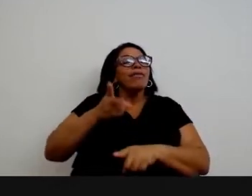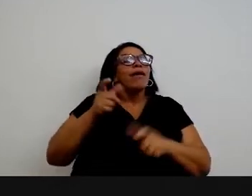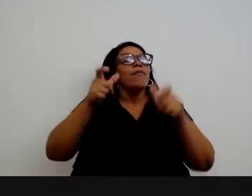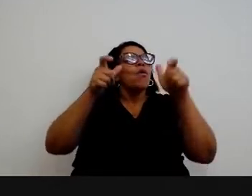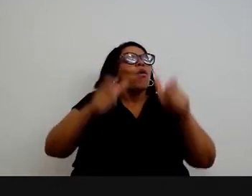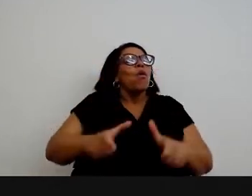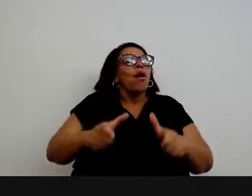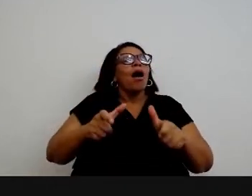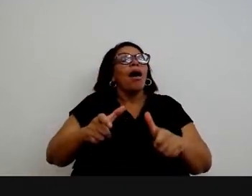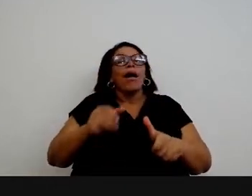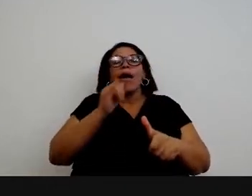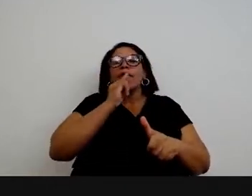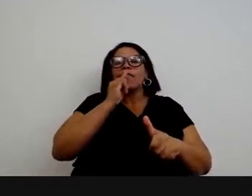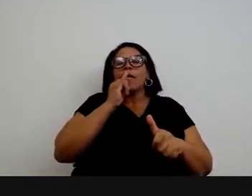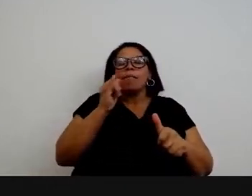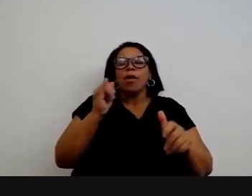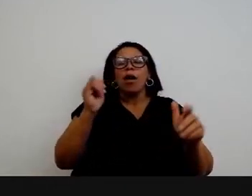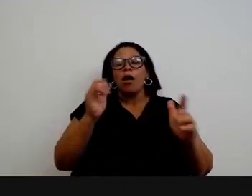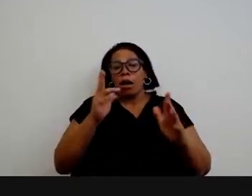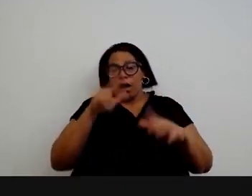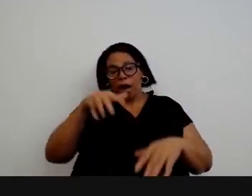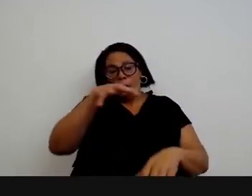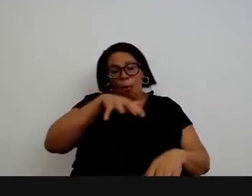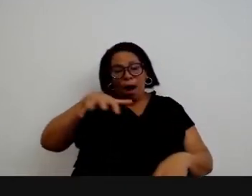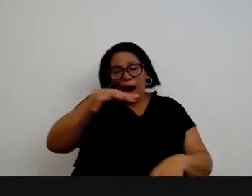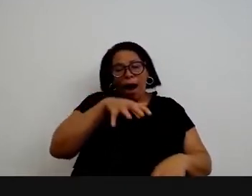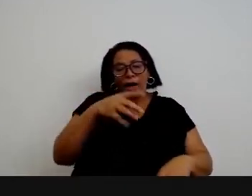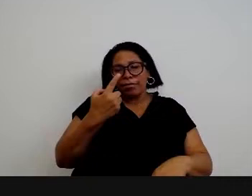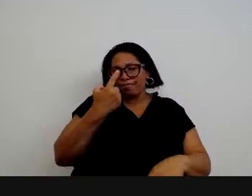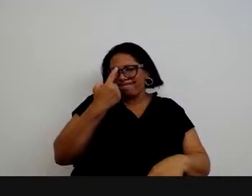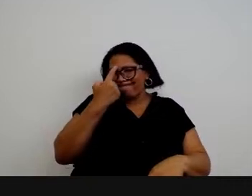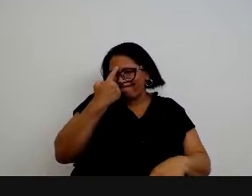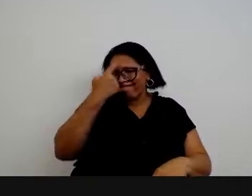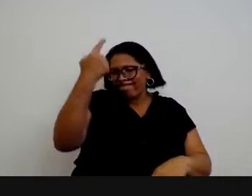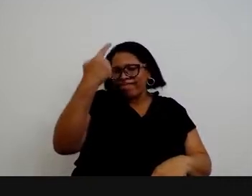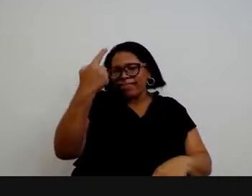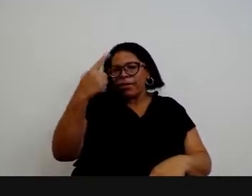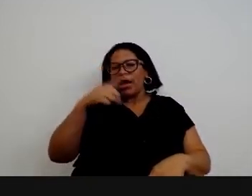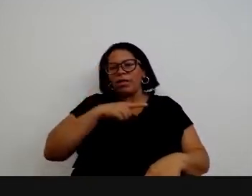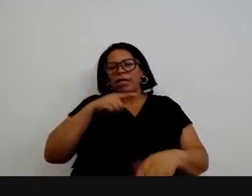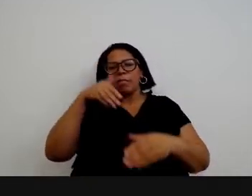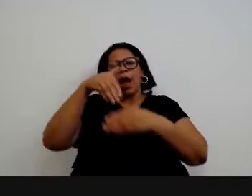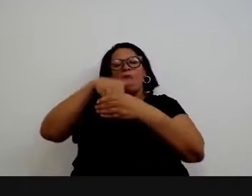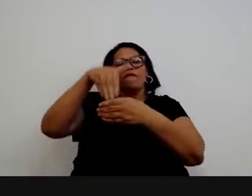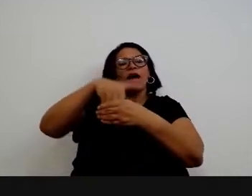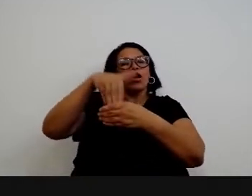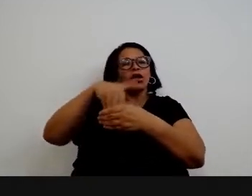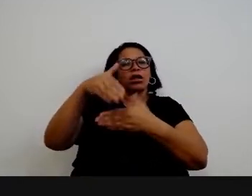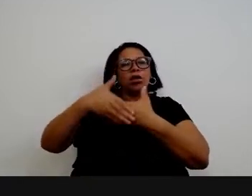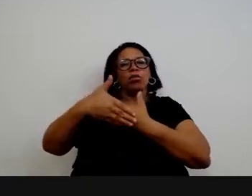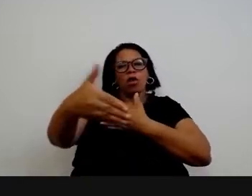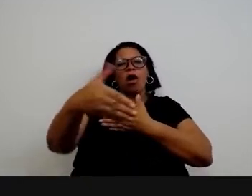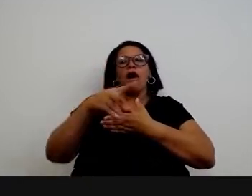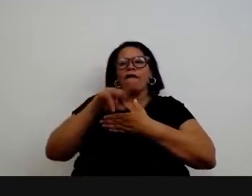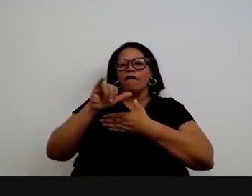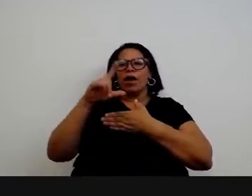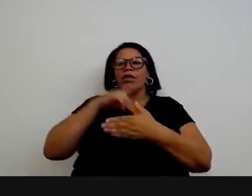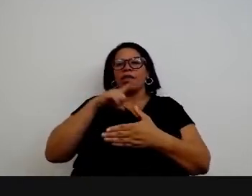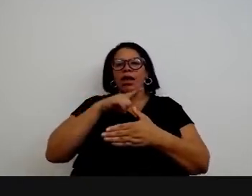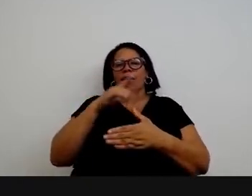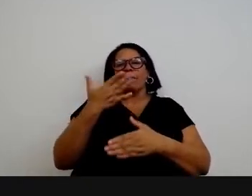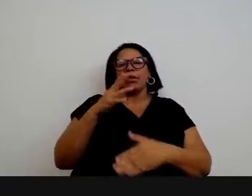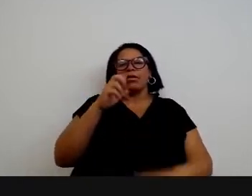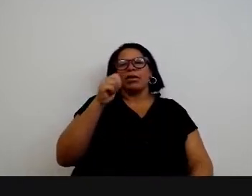lugar. Como é a arena da convicção, toda vez que você faz uma eleição, agora a gente vai ter uma aqui para